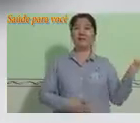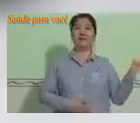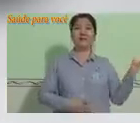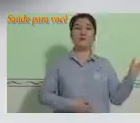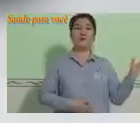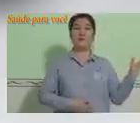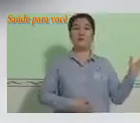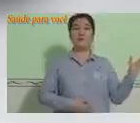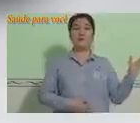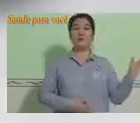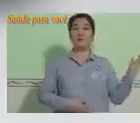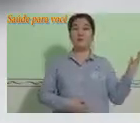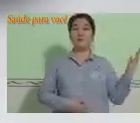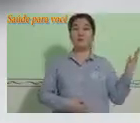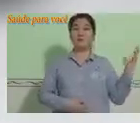olho.